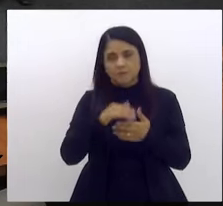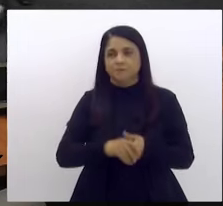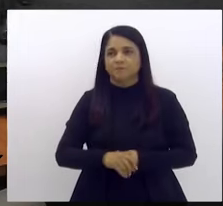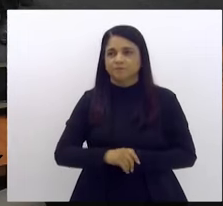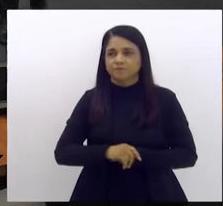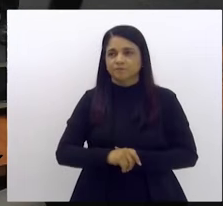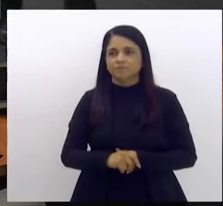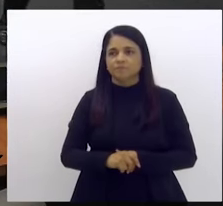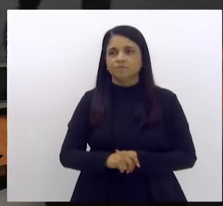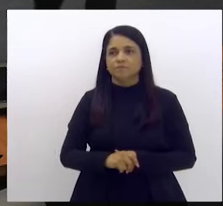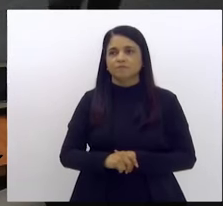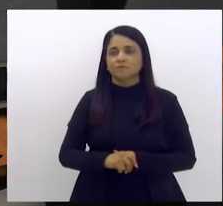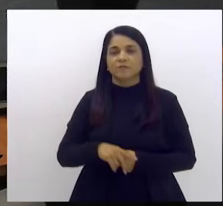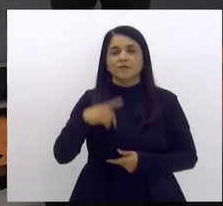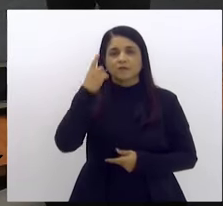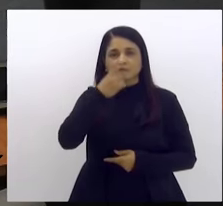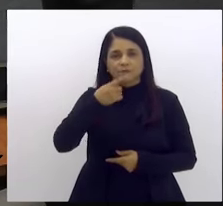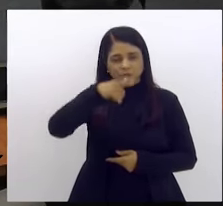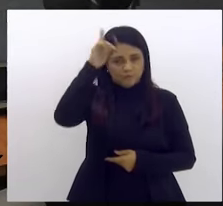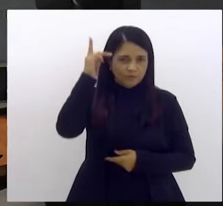Luiz Paulo. Luiz Paulo.